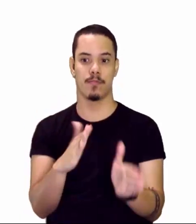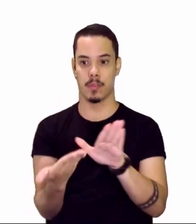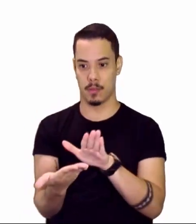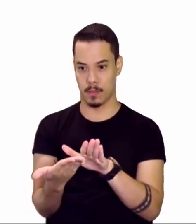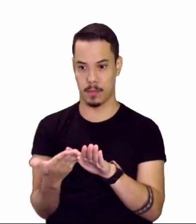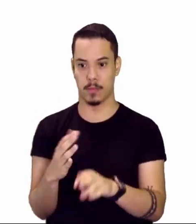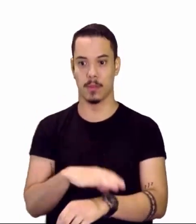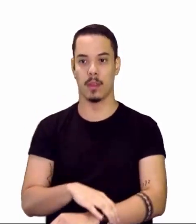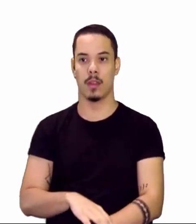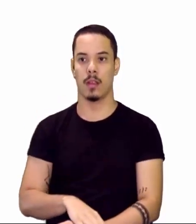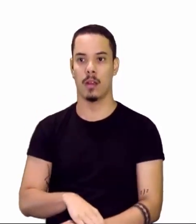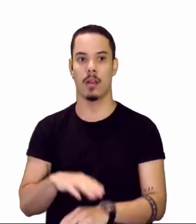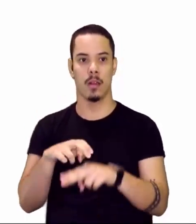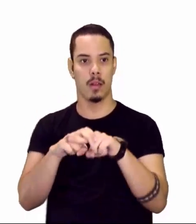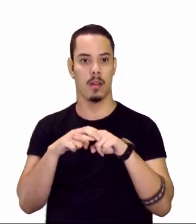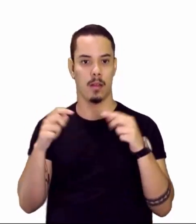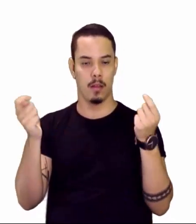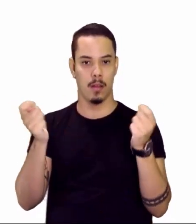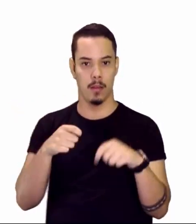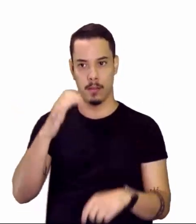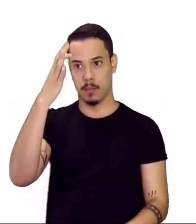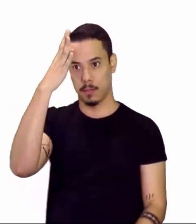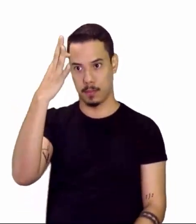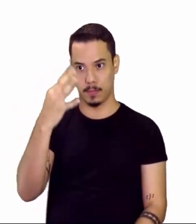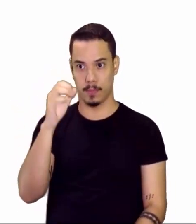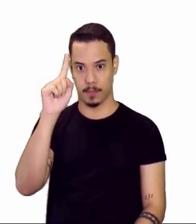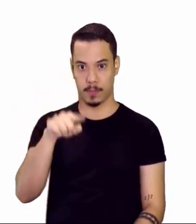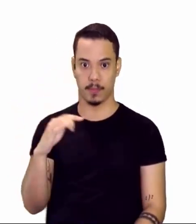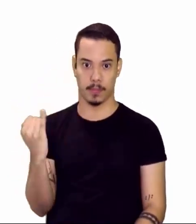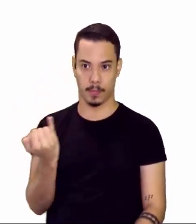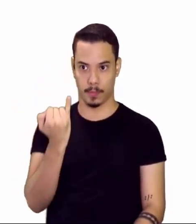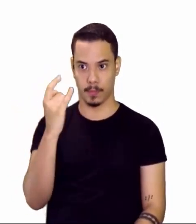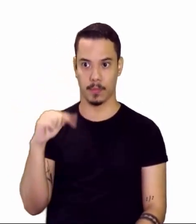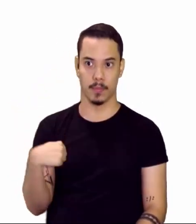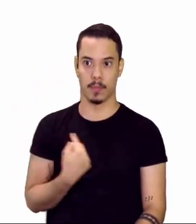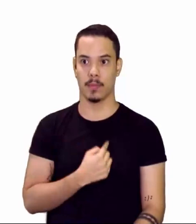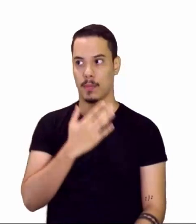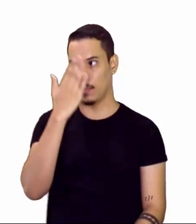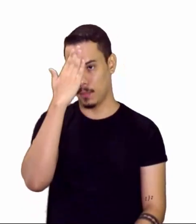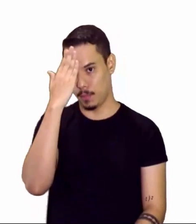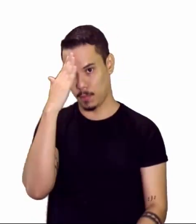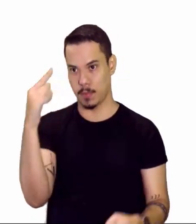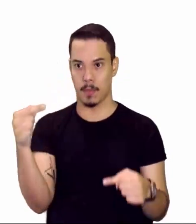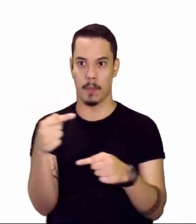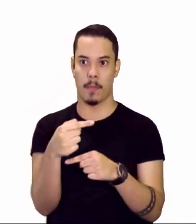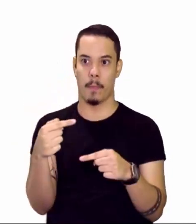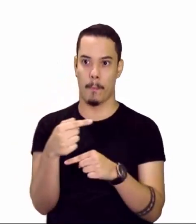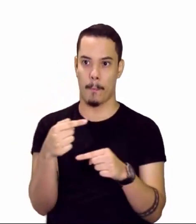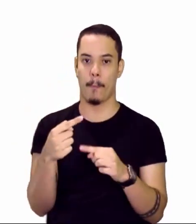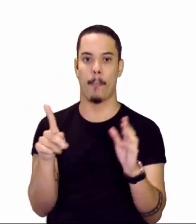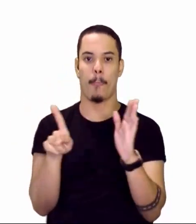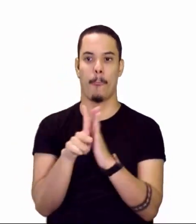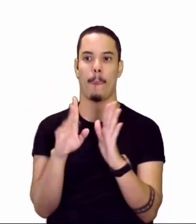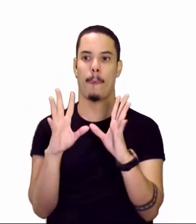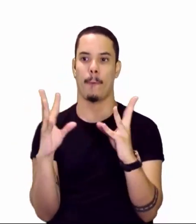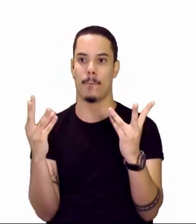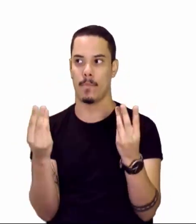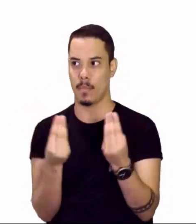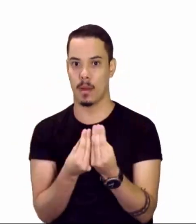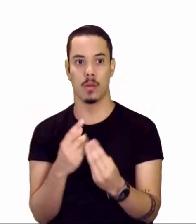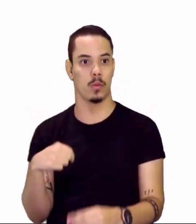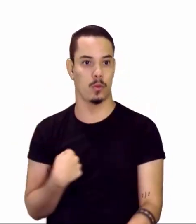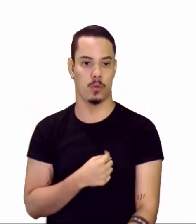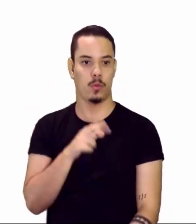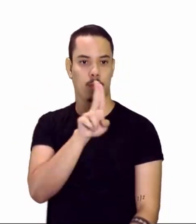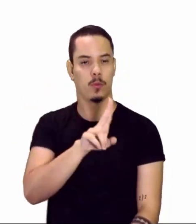entender quanto é importante a gente conhecer a polaridade das substâncias que se